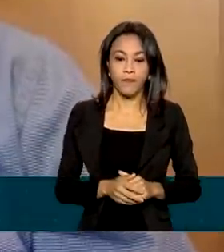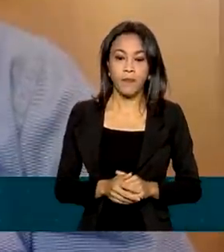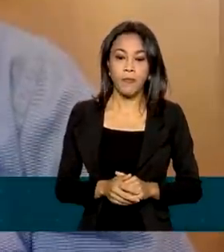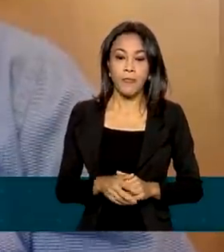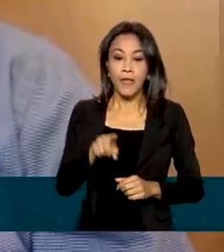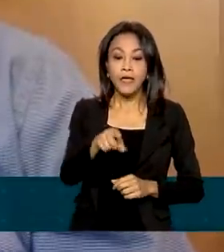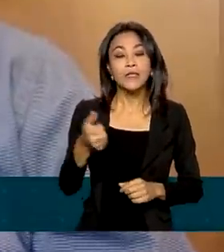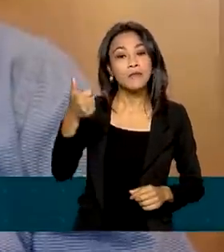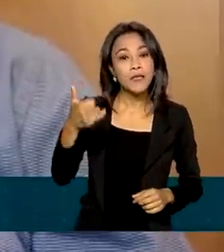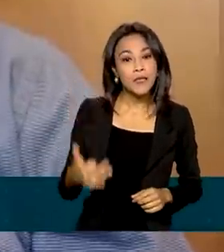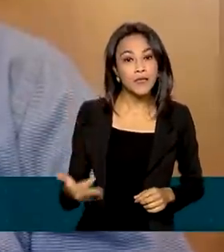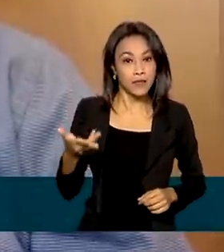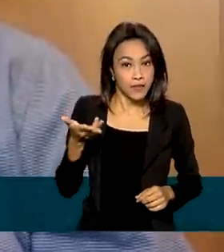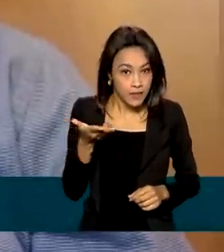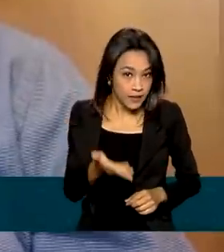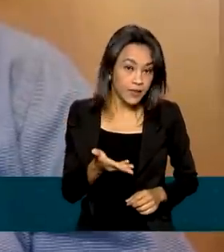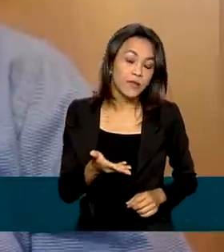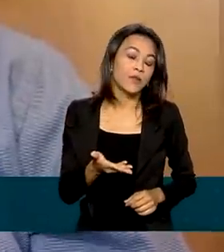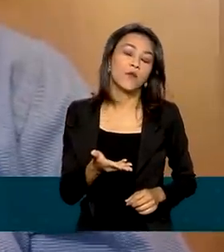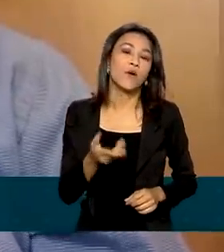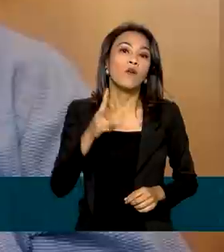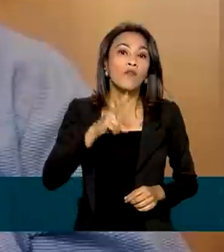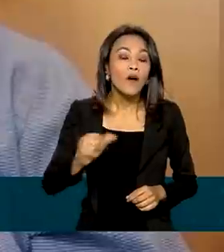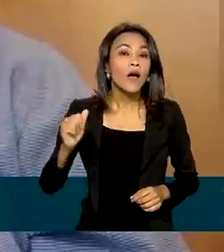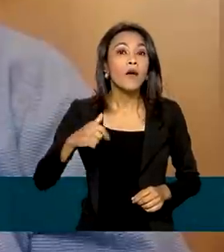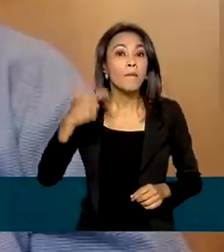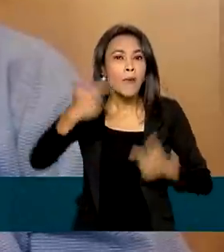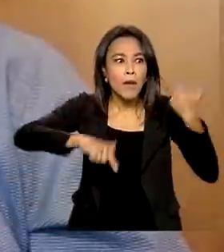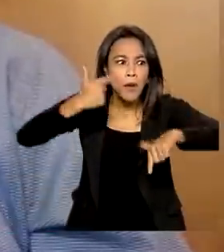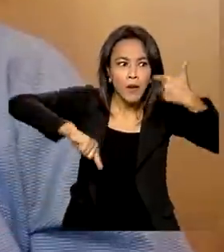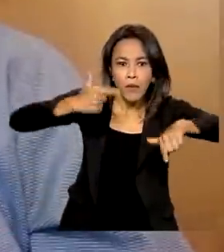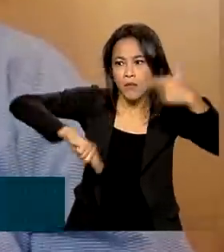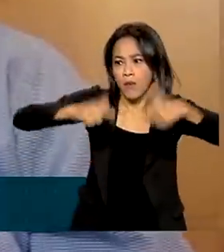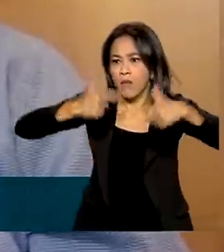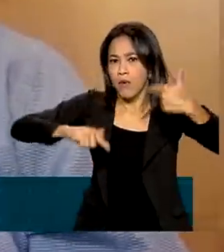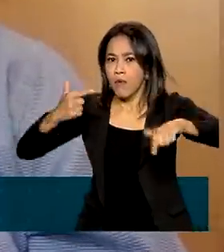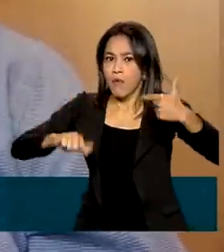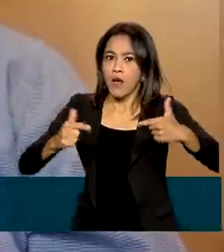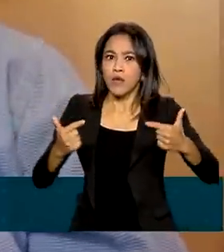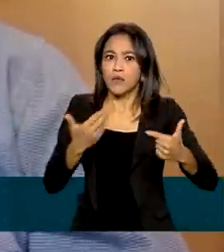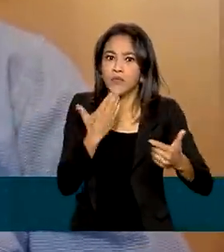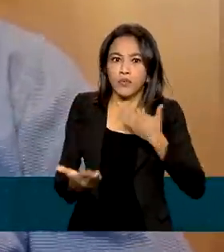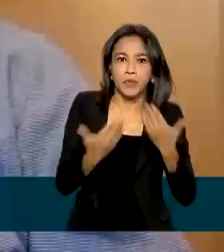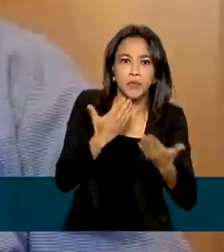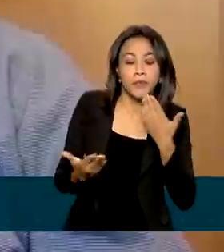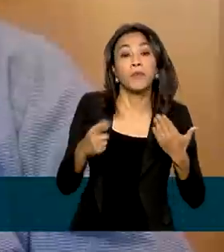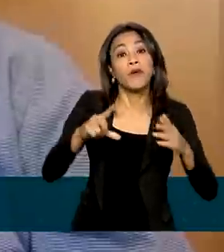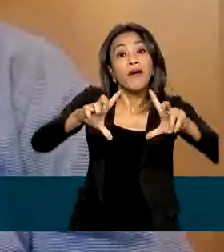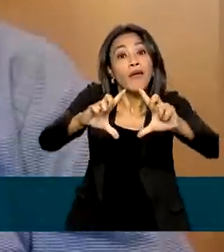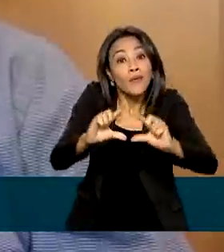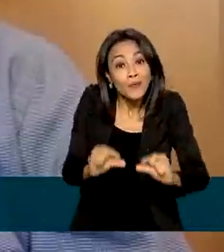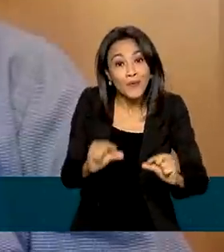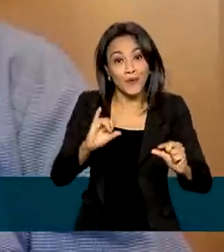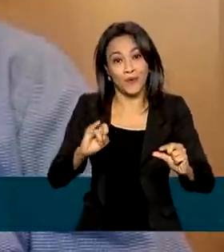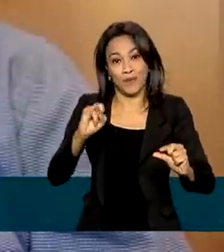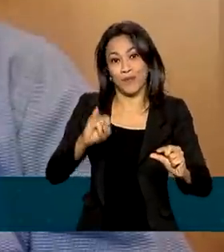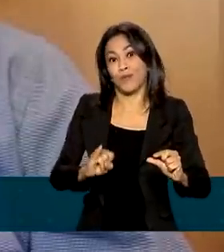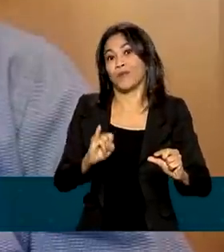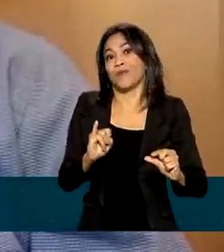um aumento de demanda desses produtos, porque fica mais barato. Isso